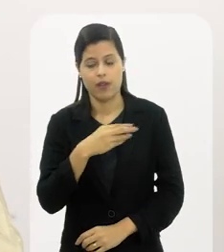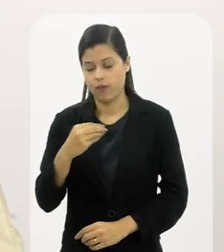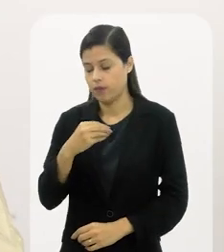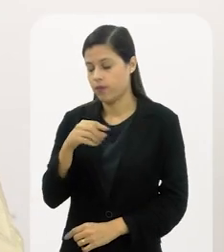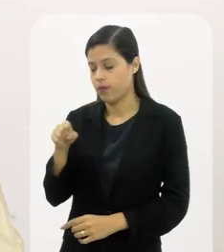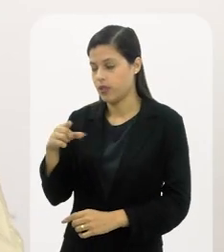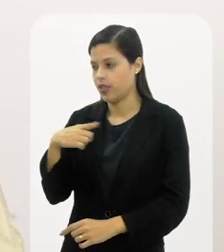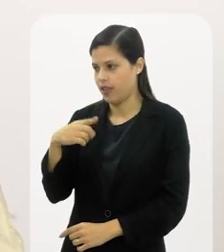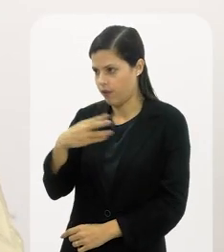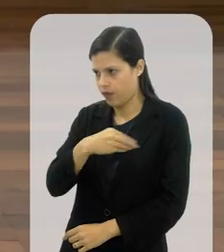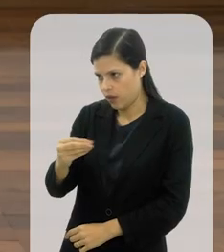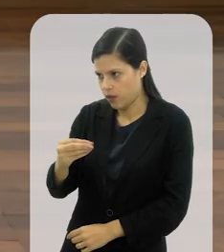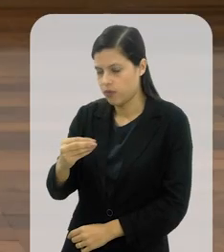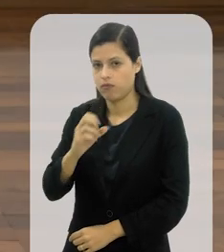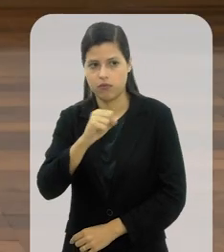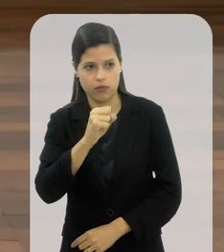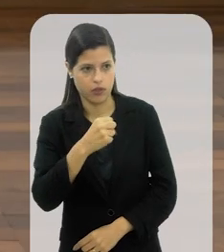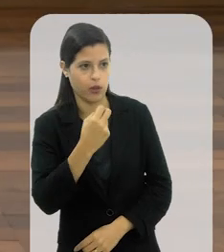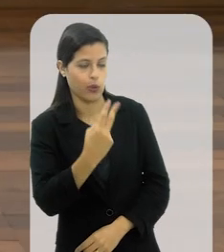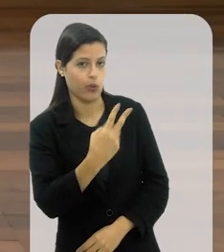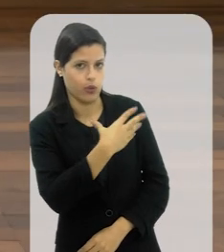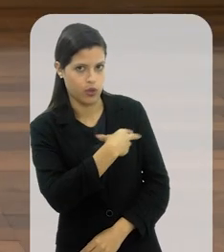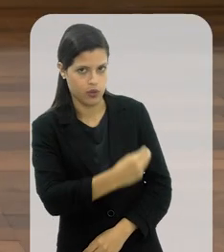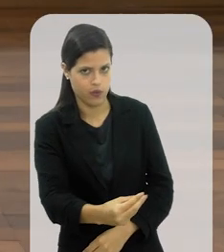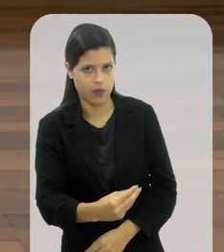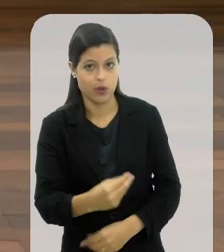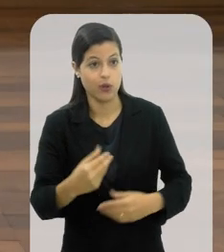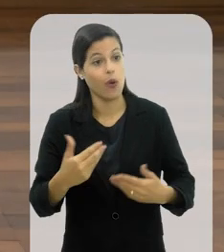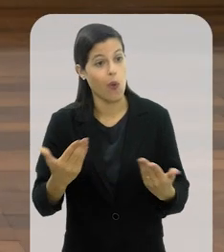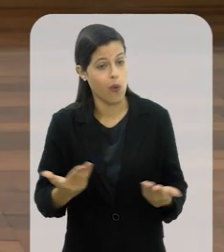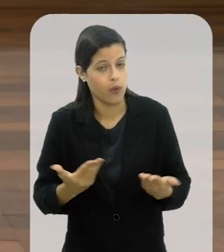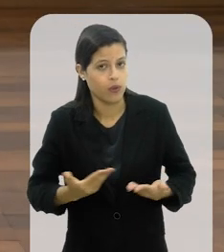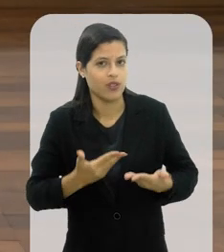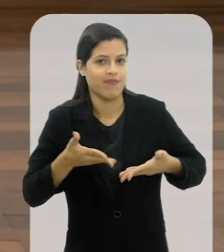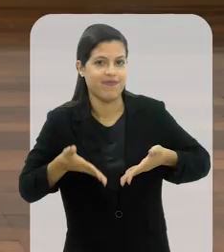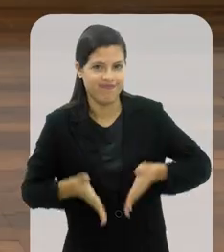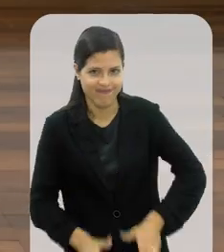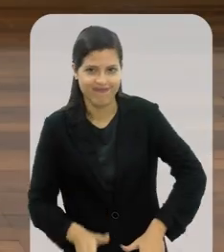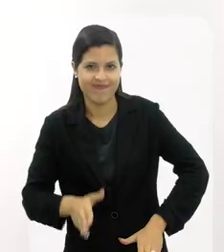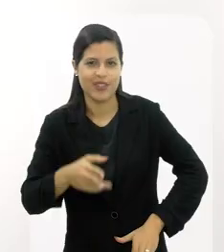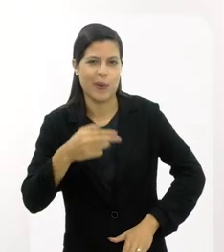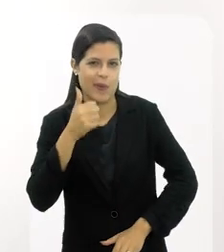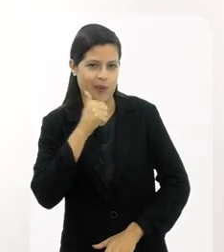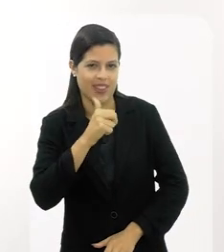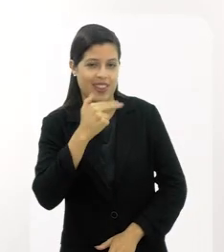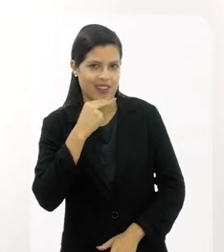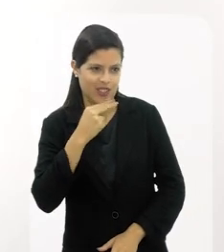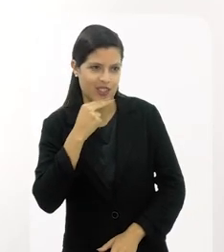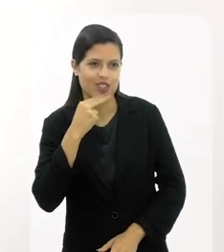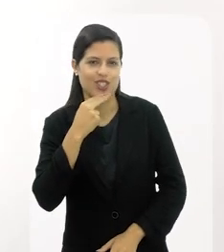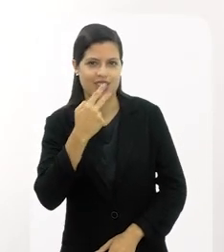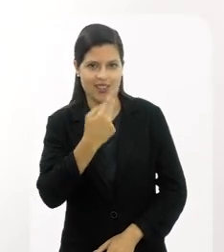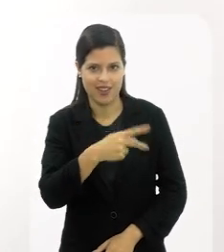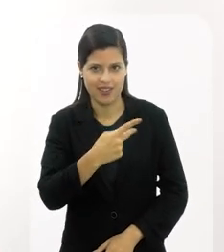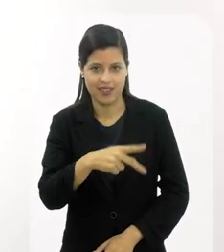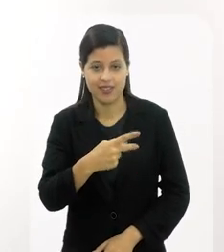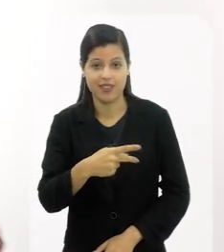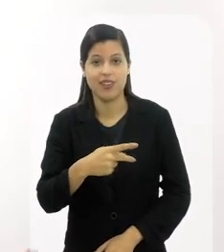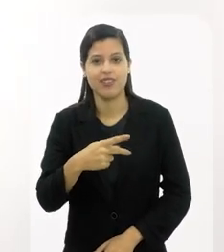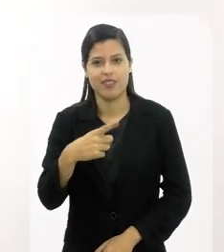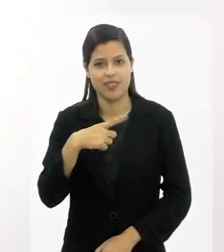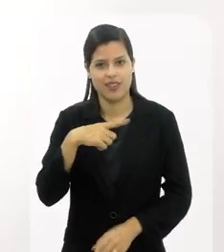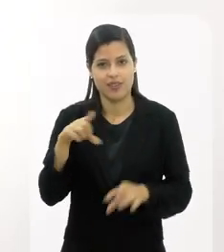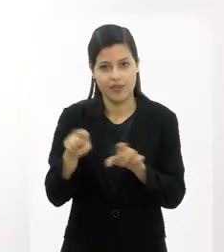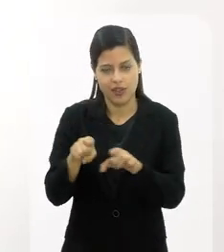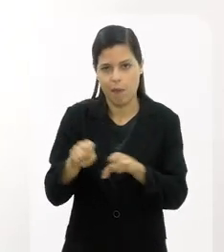filhos. E hoje nasceu a netinha da Kunti. Sim. E